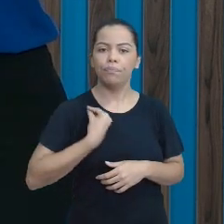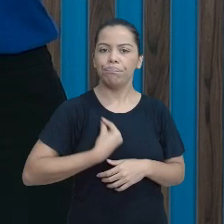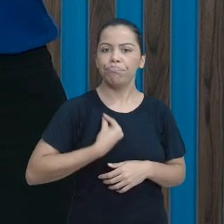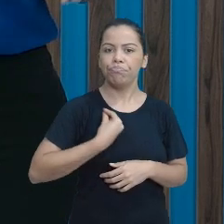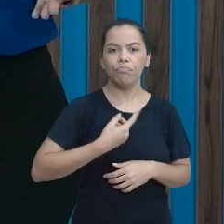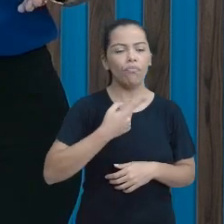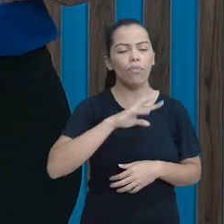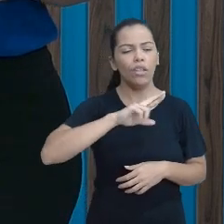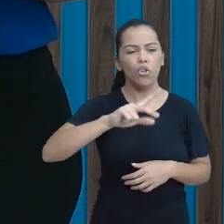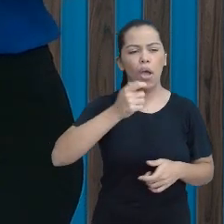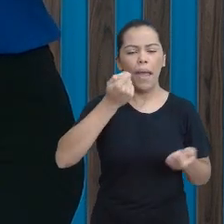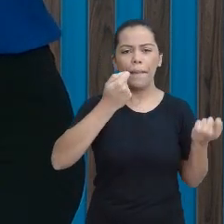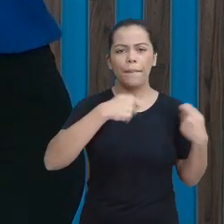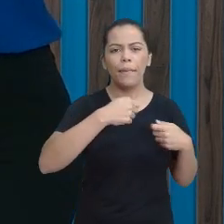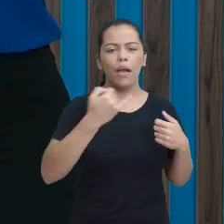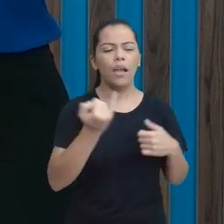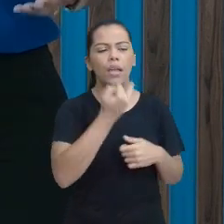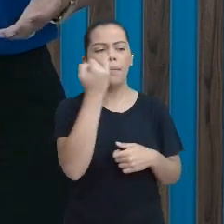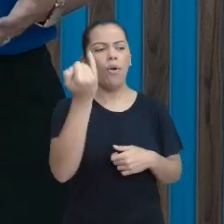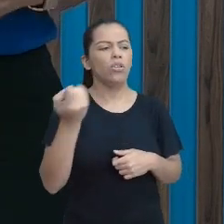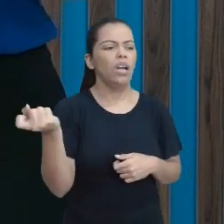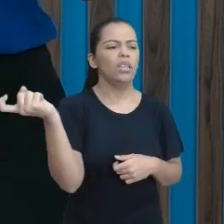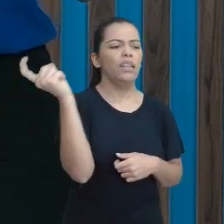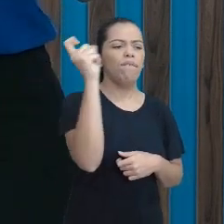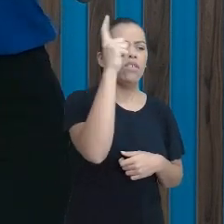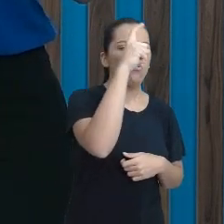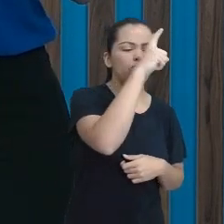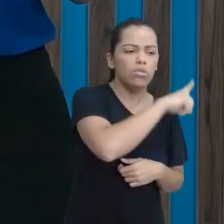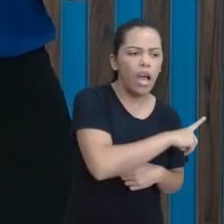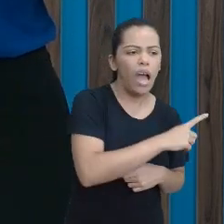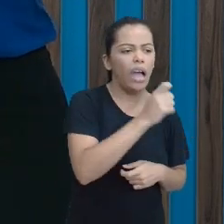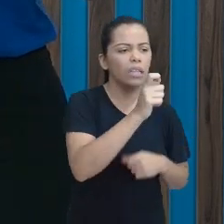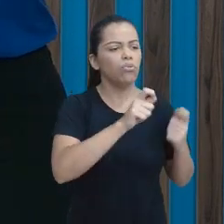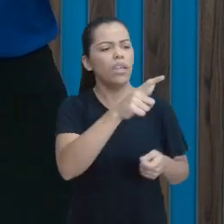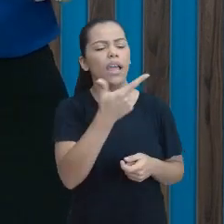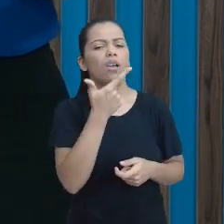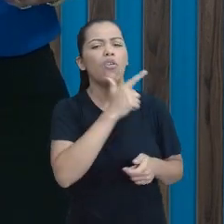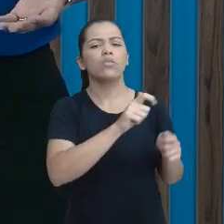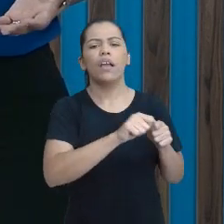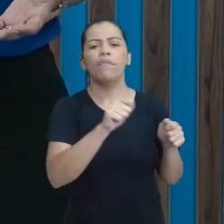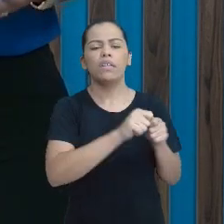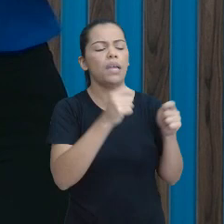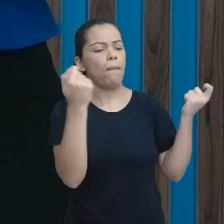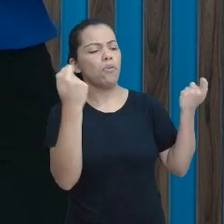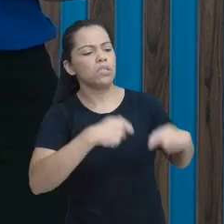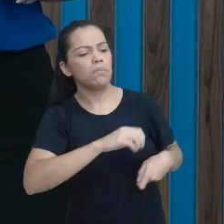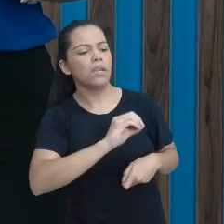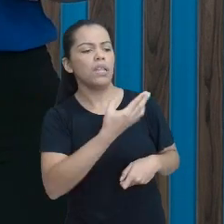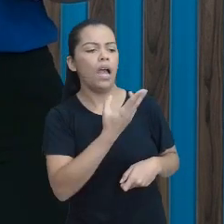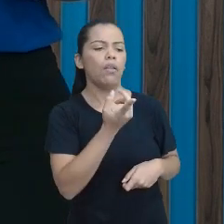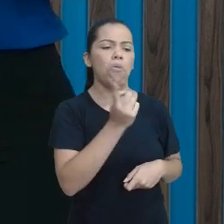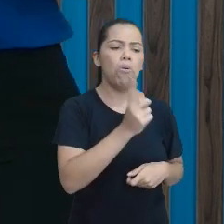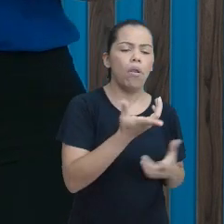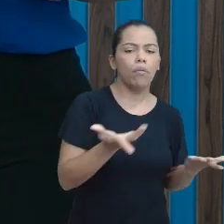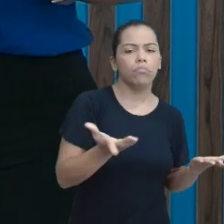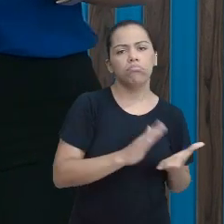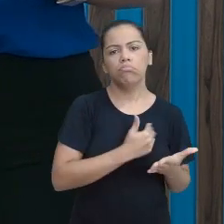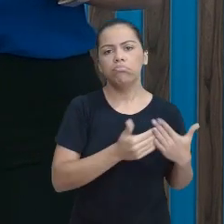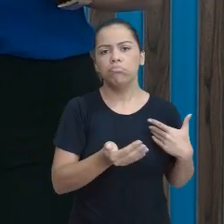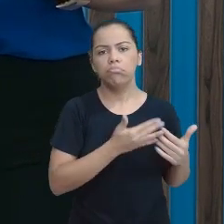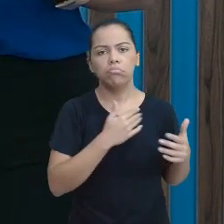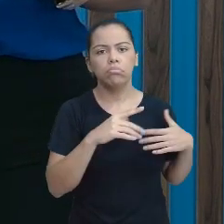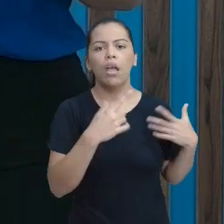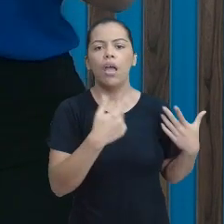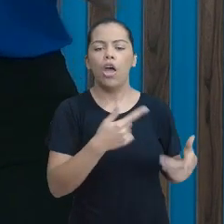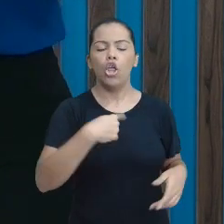suas possibilidades, de suas dificuldades, do que ele consegue fazer ou não consegue fazer. Porque, na verdade, o nosso olhar